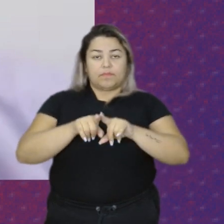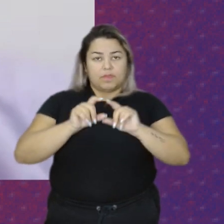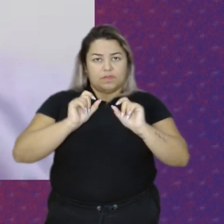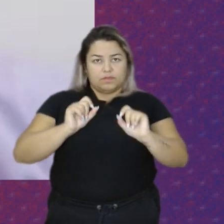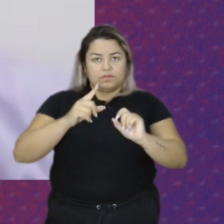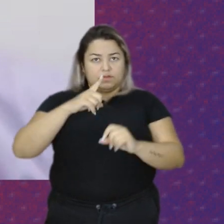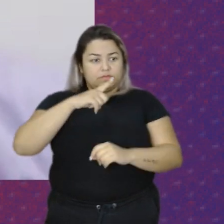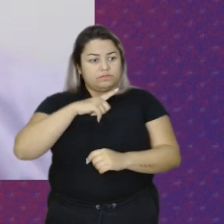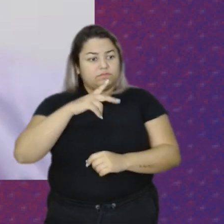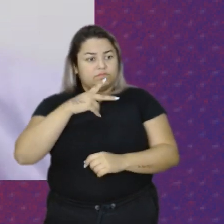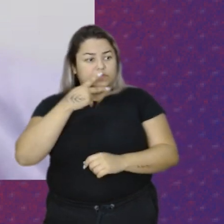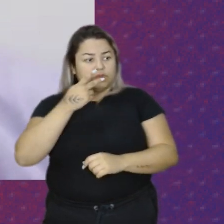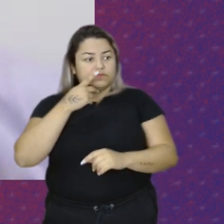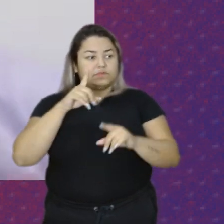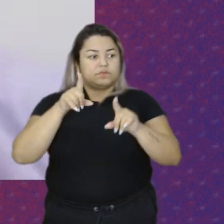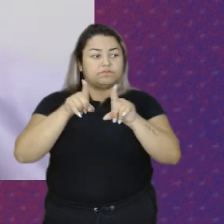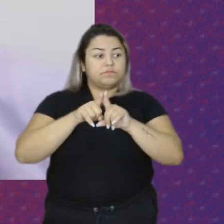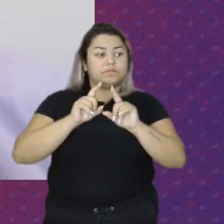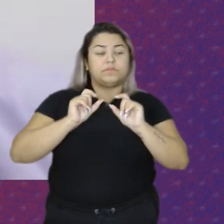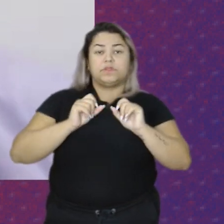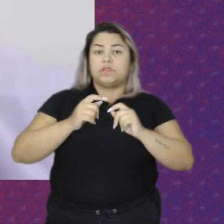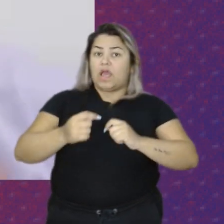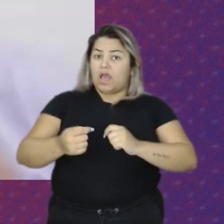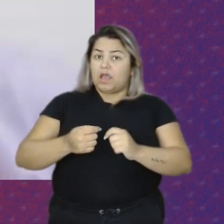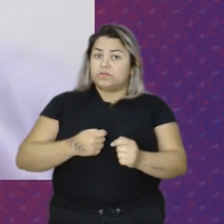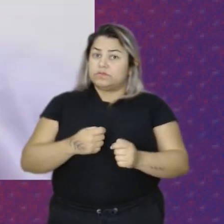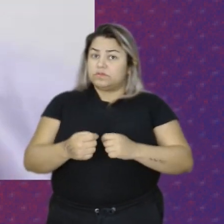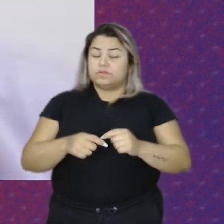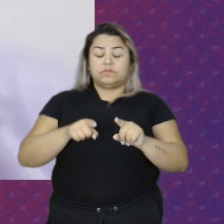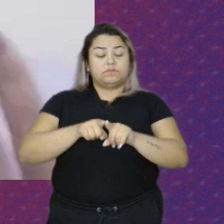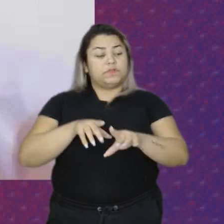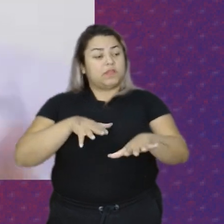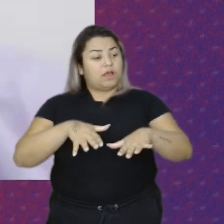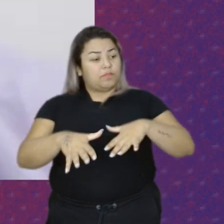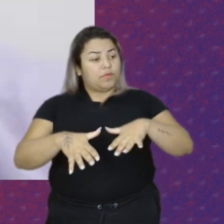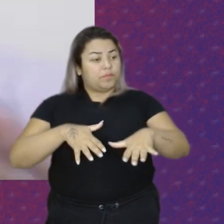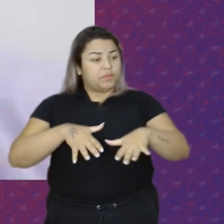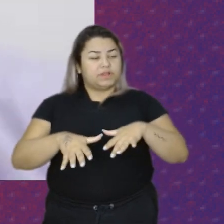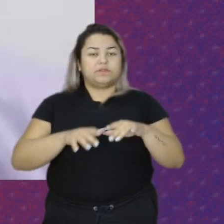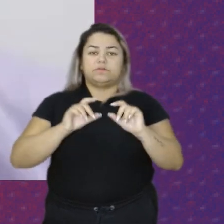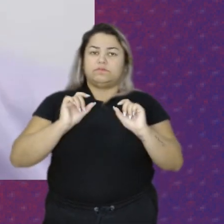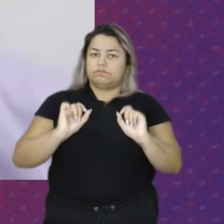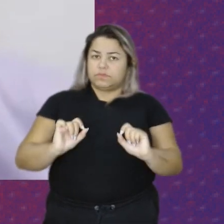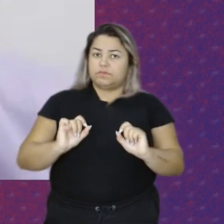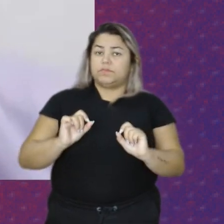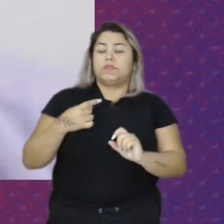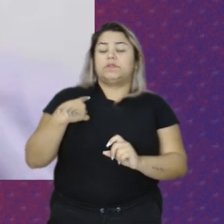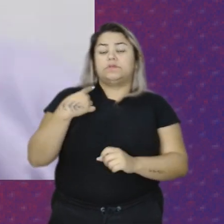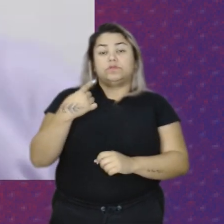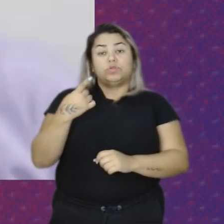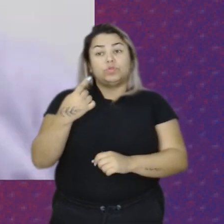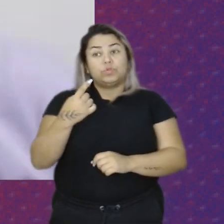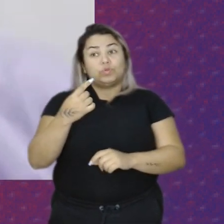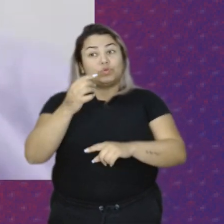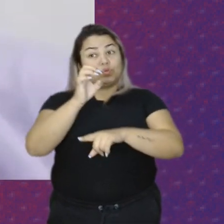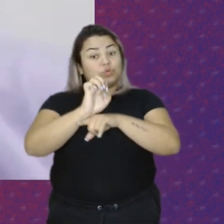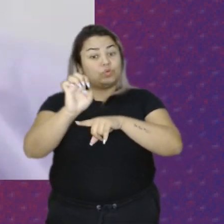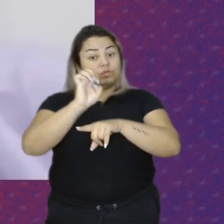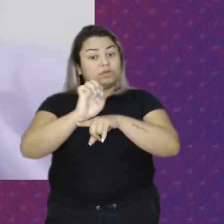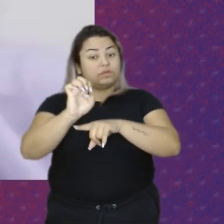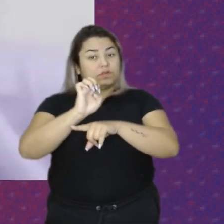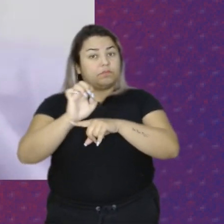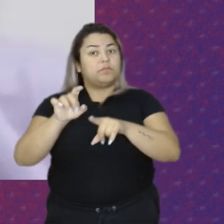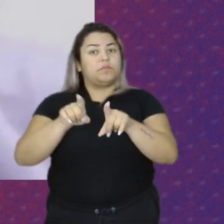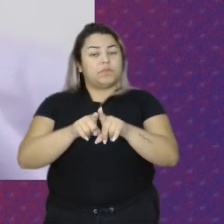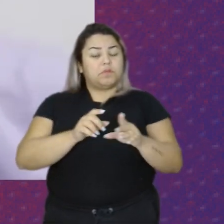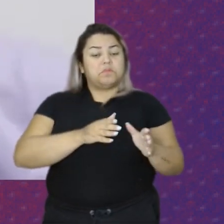também quero reforçar a dimensão da articulação, da mobilização nos estados, né? Que esse é um